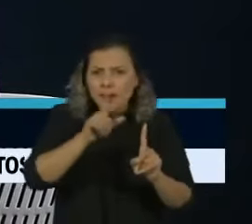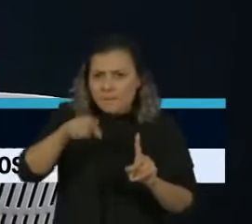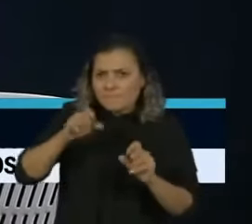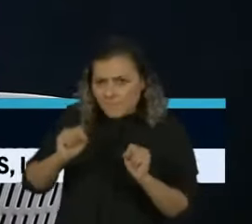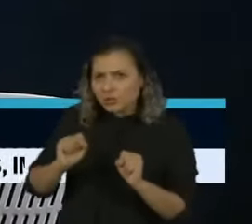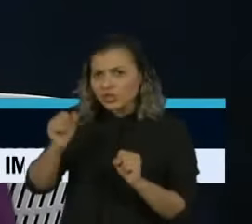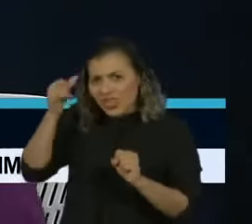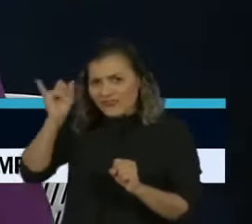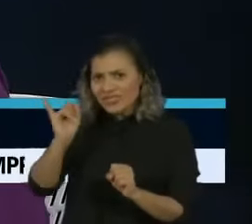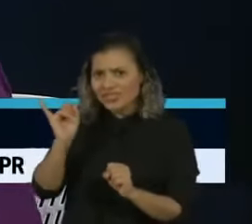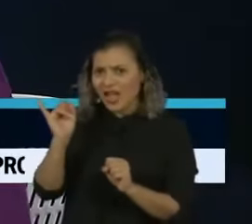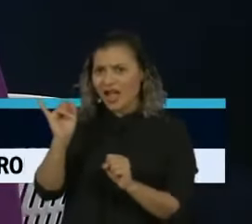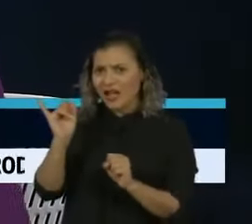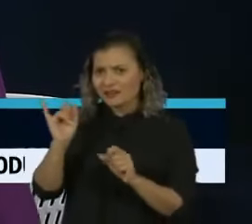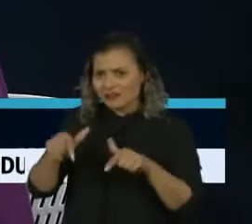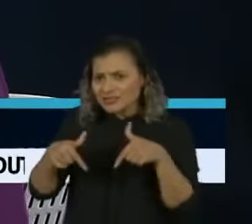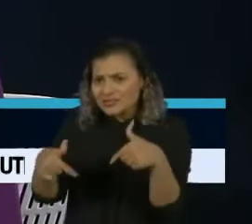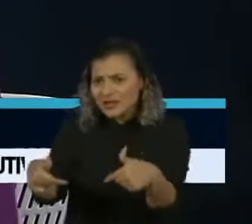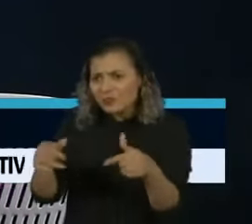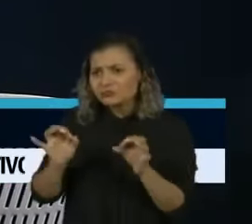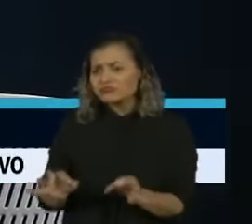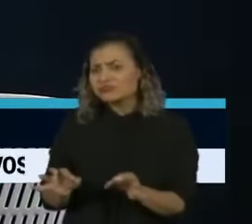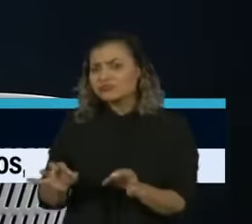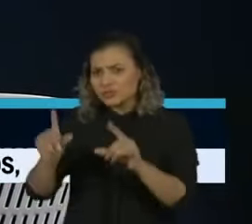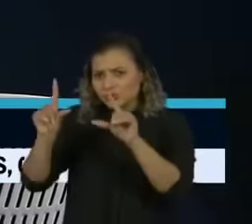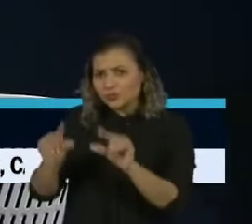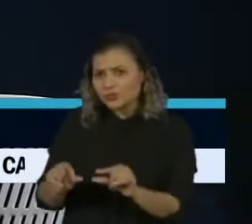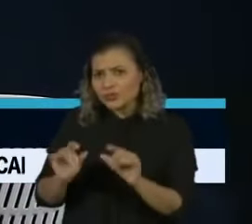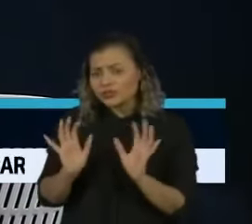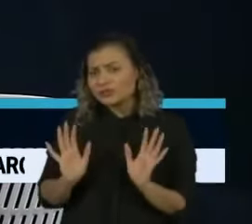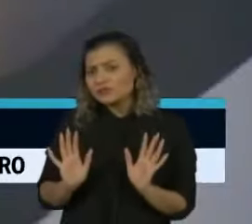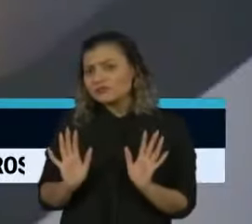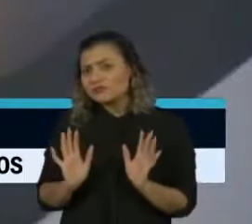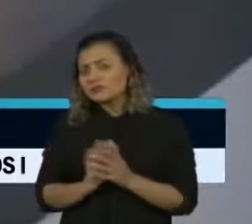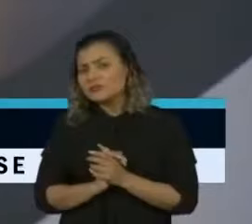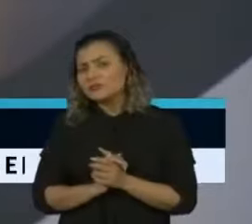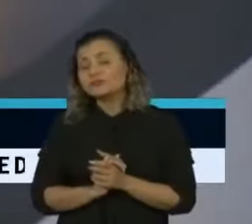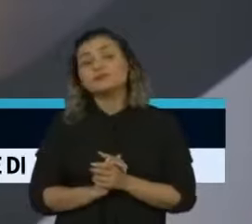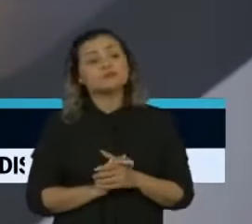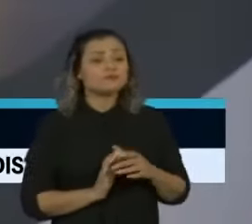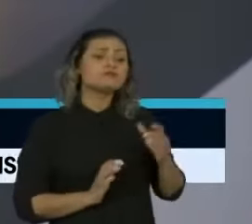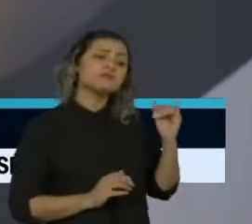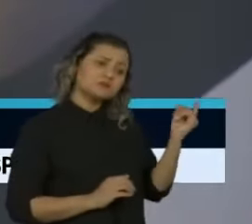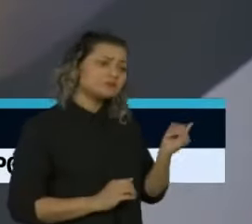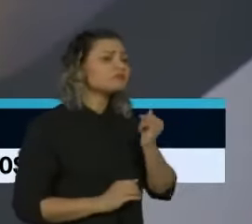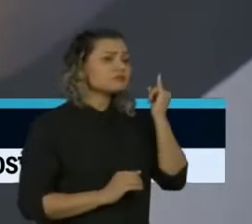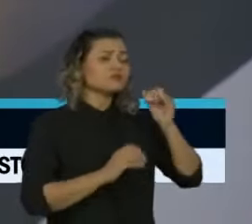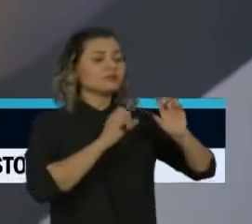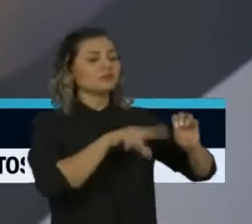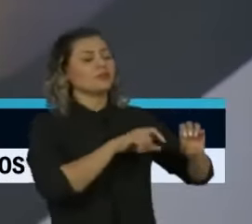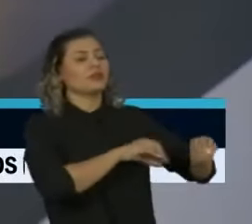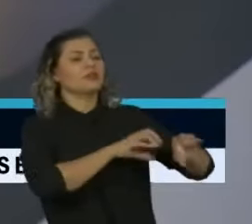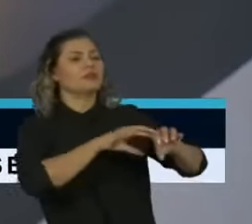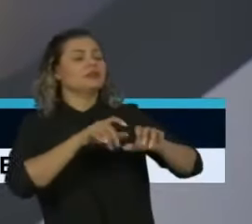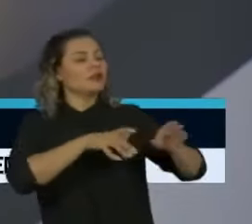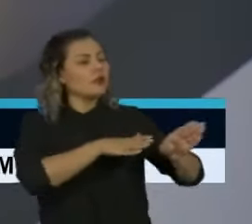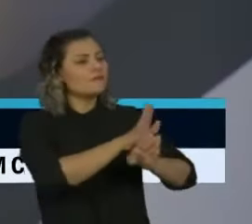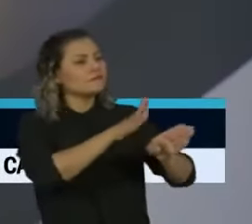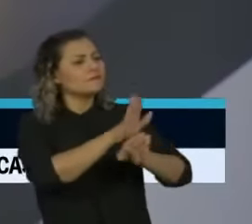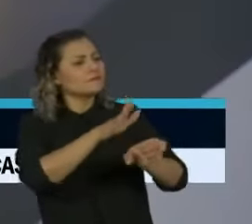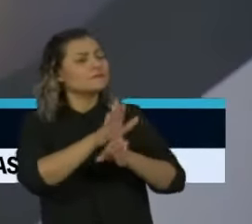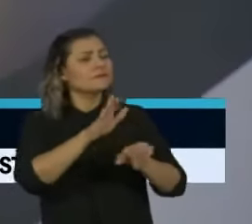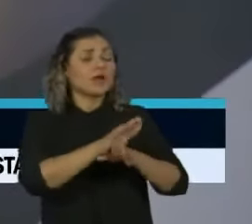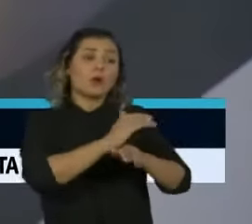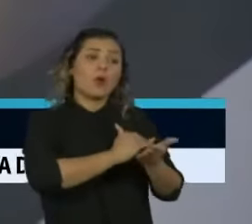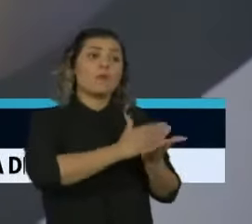que esse tipo de trabalho pode amenizar? Eu acho importante uma campanha educativa, mas precisa começar em cima, né? Se